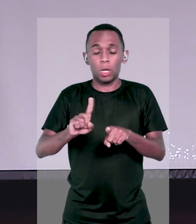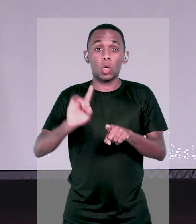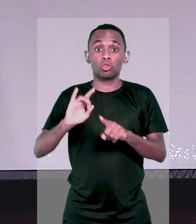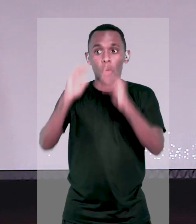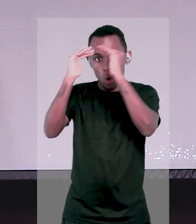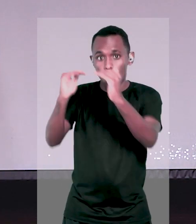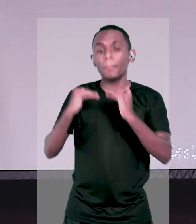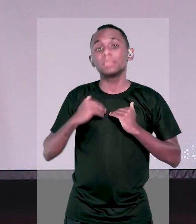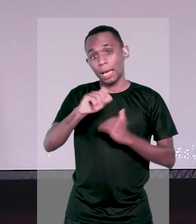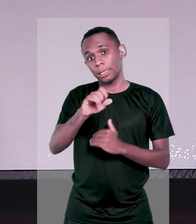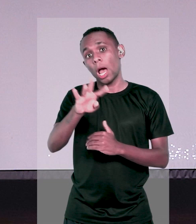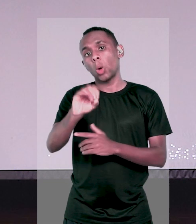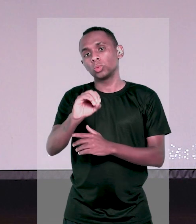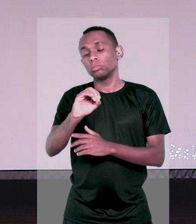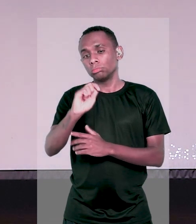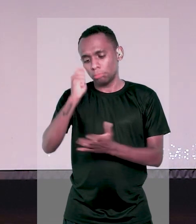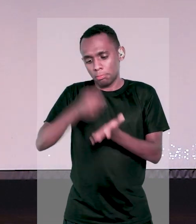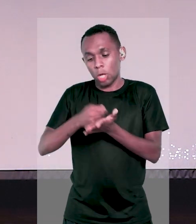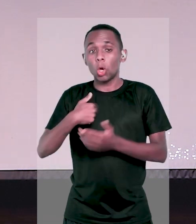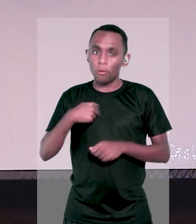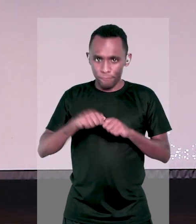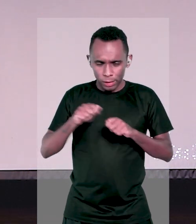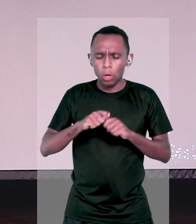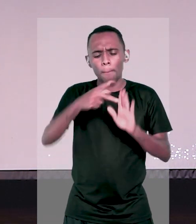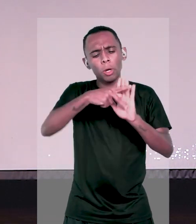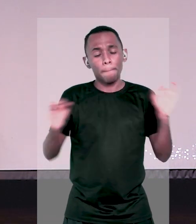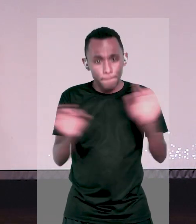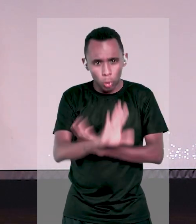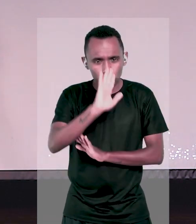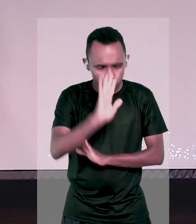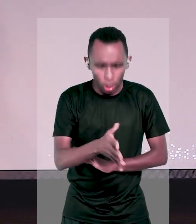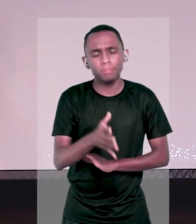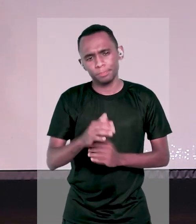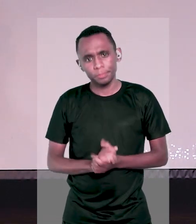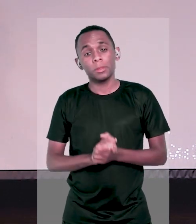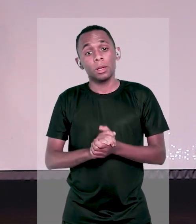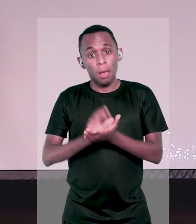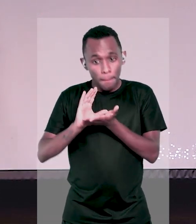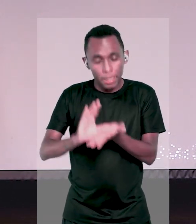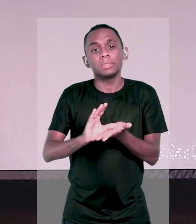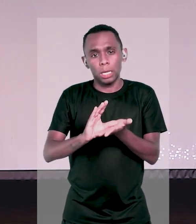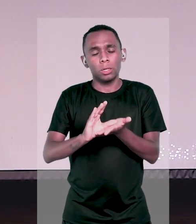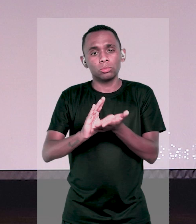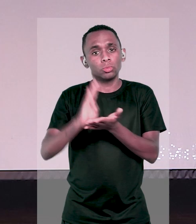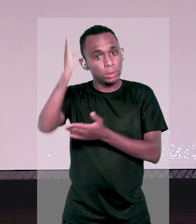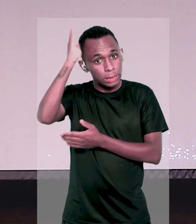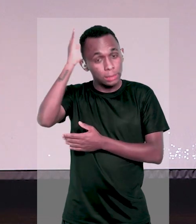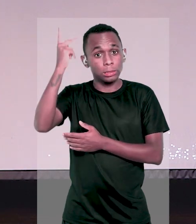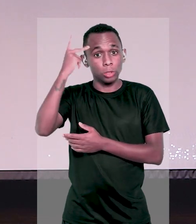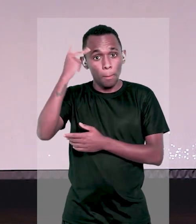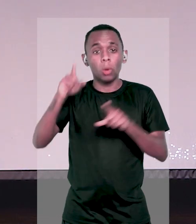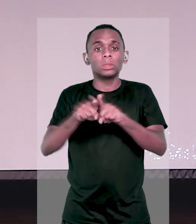essa parceria. Na verdade, não tem parceria nenhuma. Eu só obedeço o que o Adalto manda fazer. O projeto já está pronto, idealizado pela Arte de Pensamento,